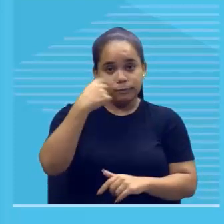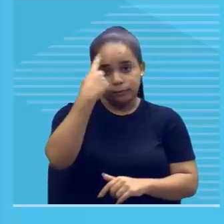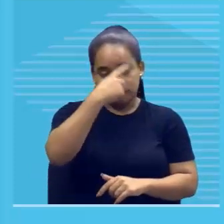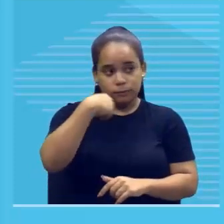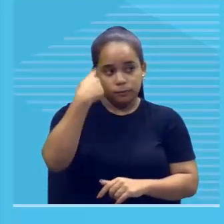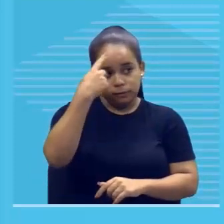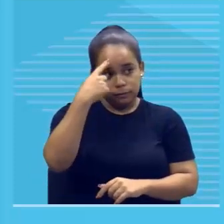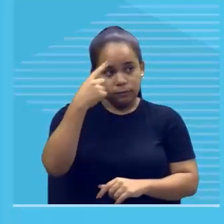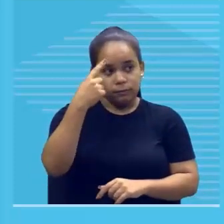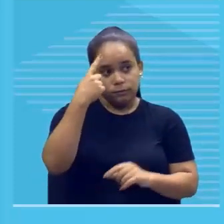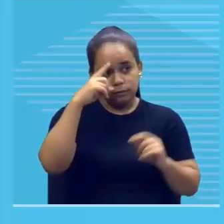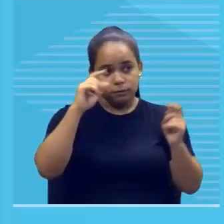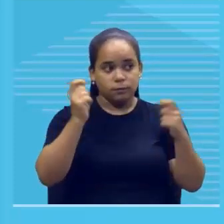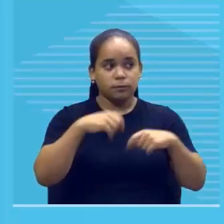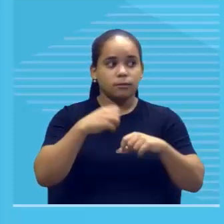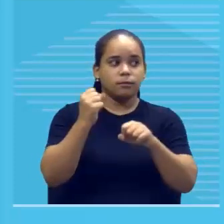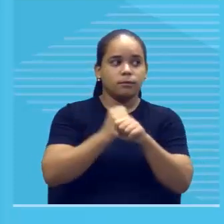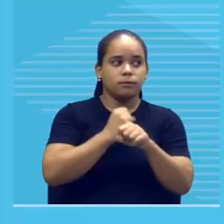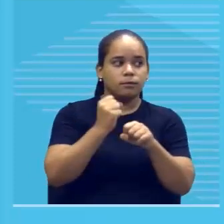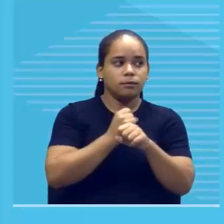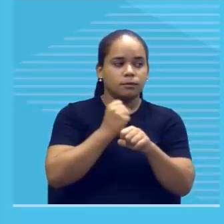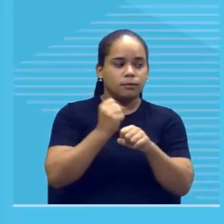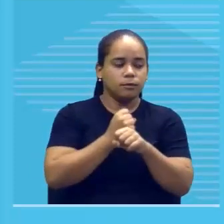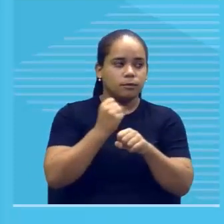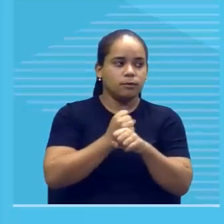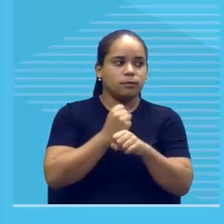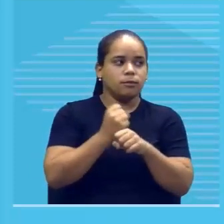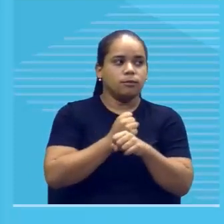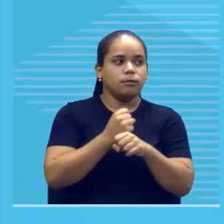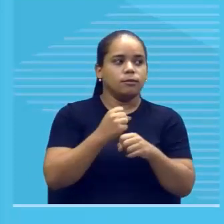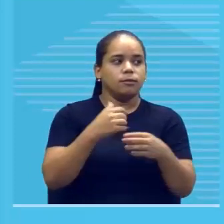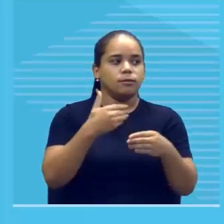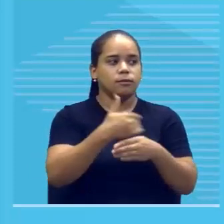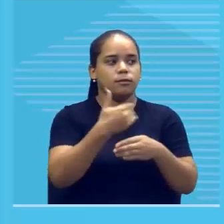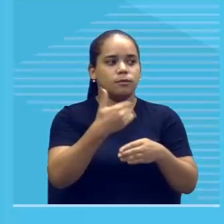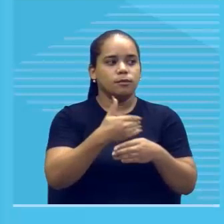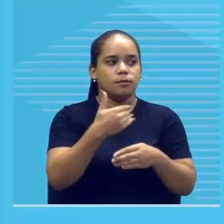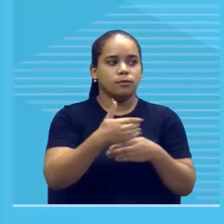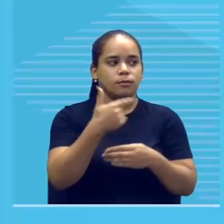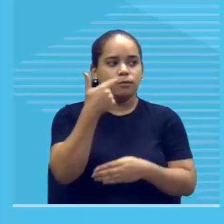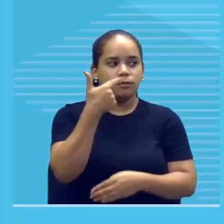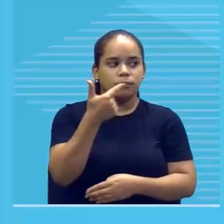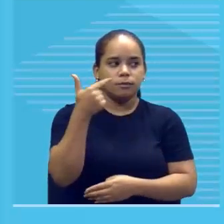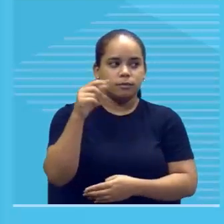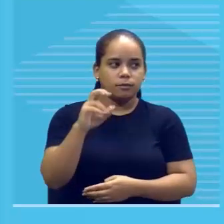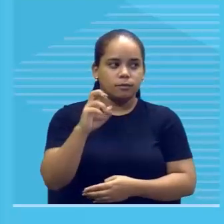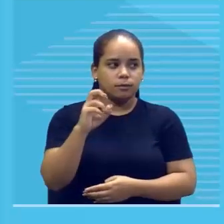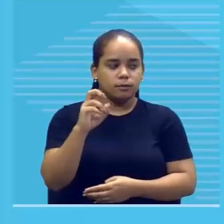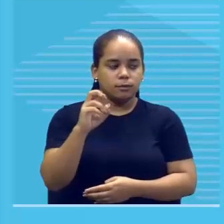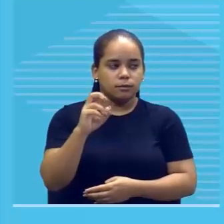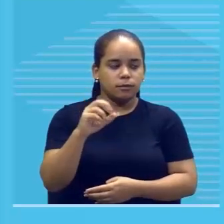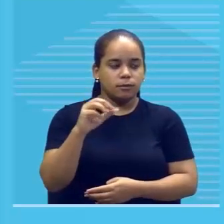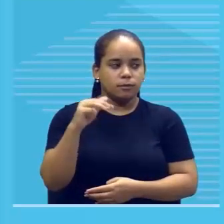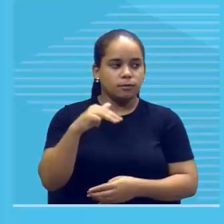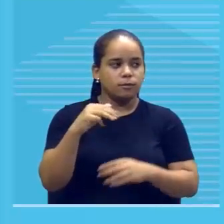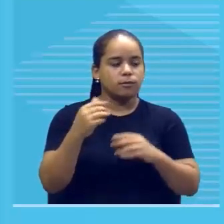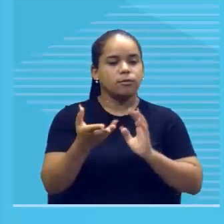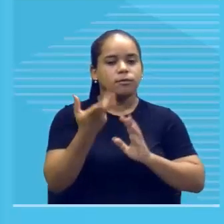horas por dia era para construir um muro de 225 metros tá